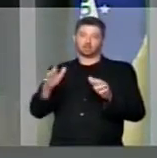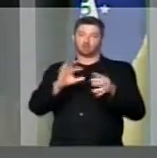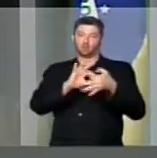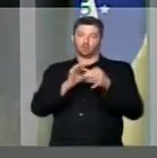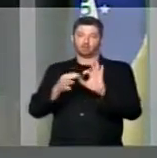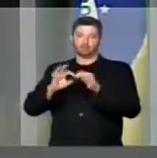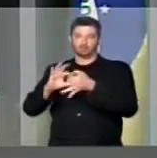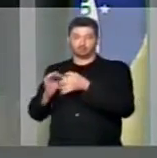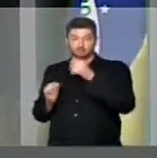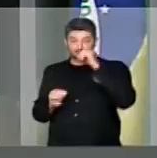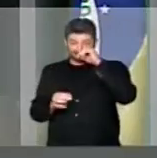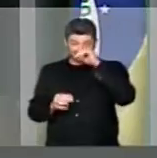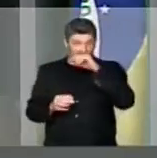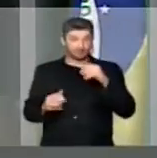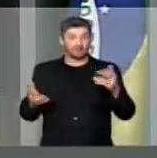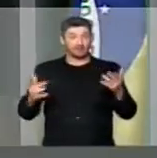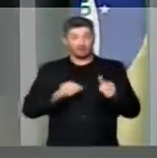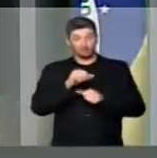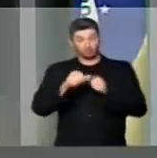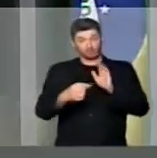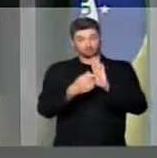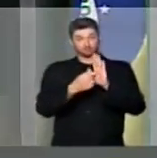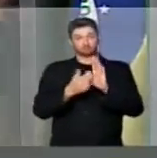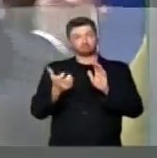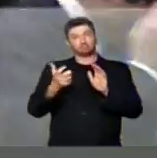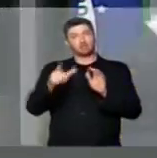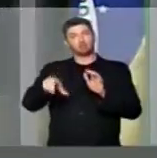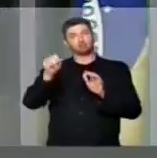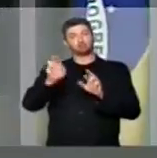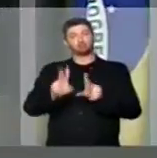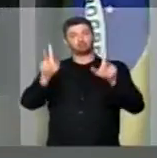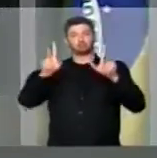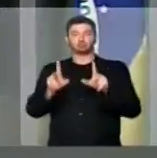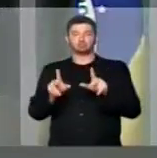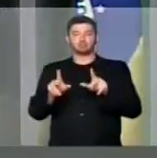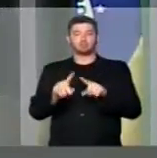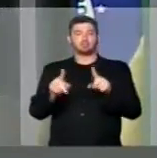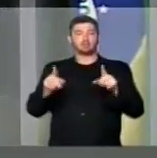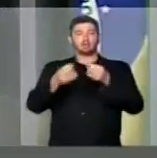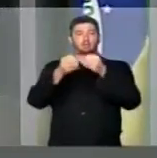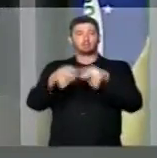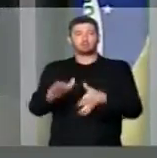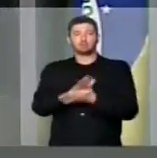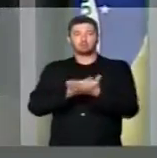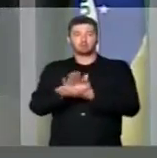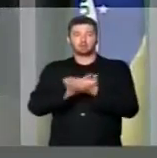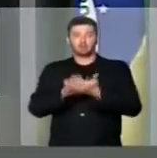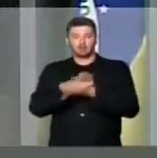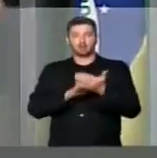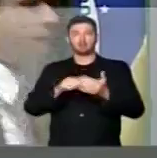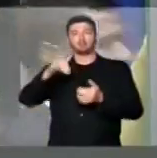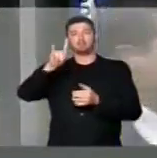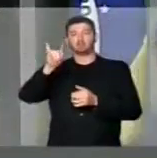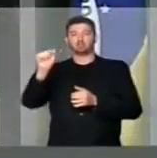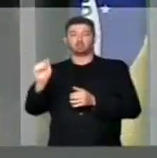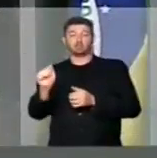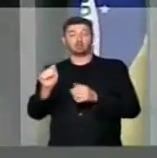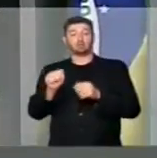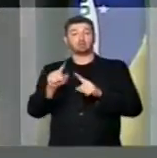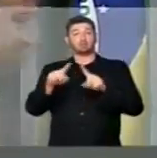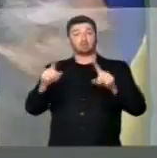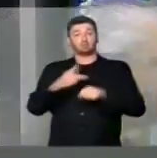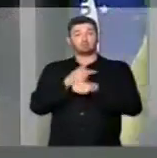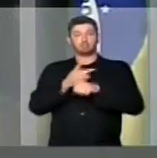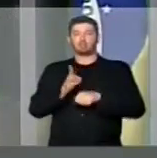A presente modificação busca uma alternativa razoável, sem prejudicar os veículos de imprensa, fixando-se uma